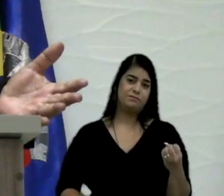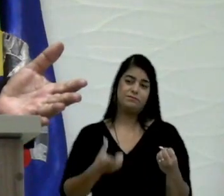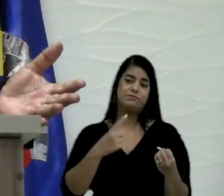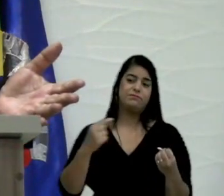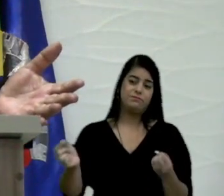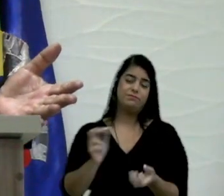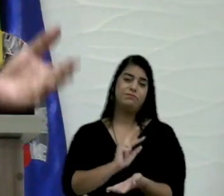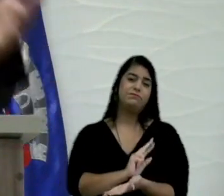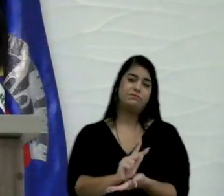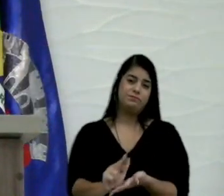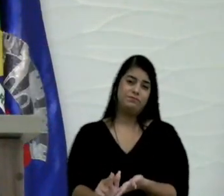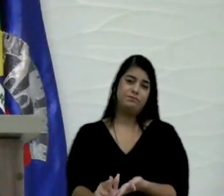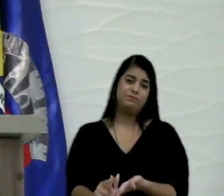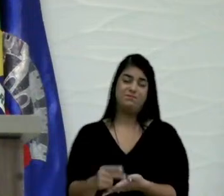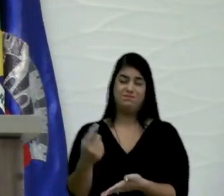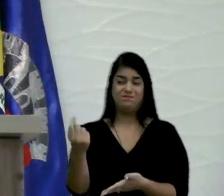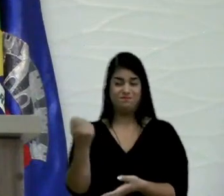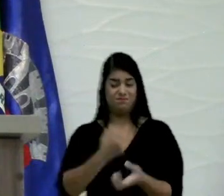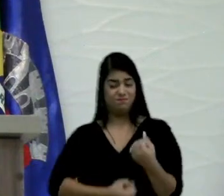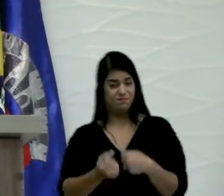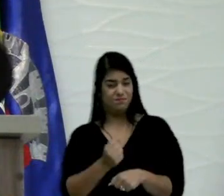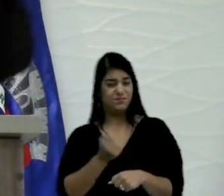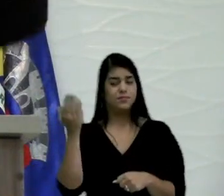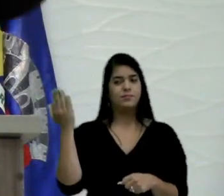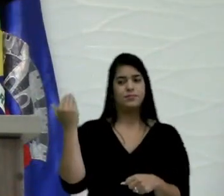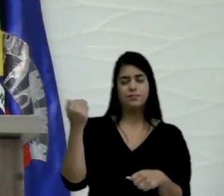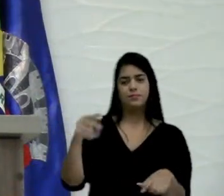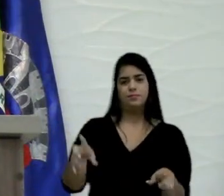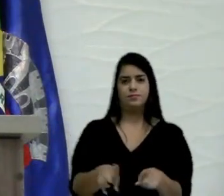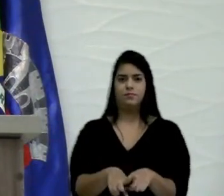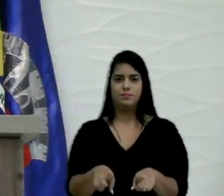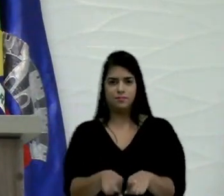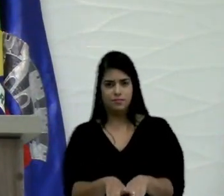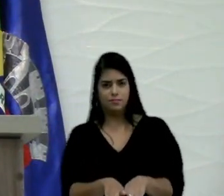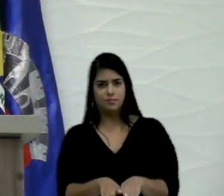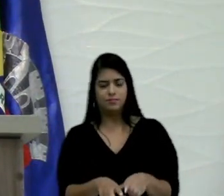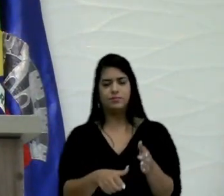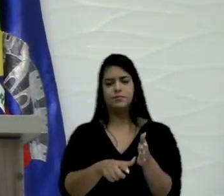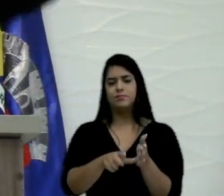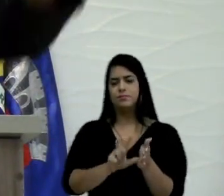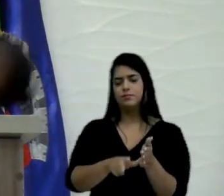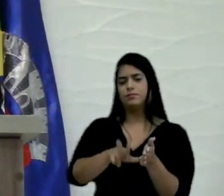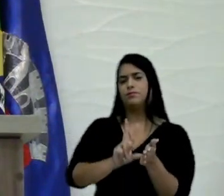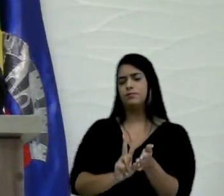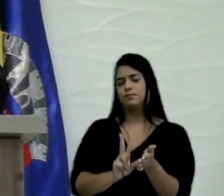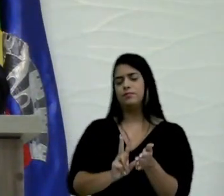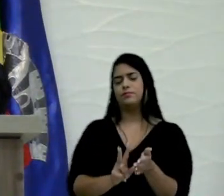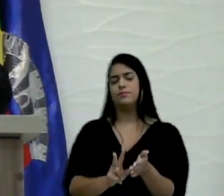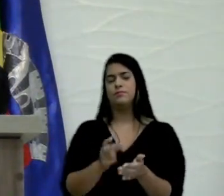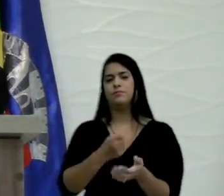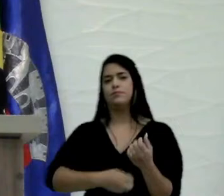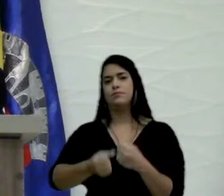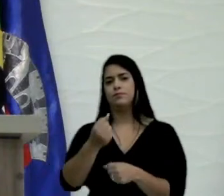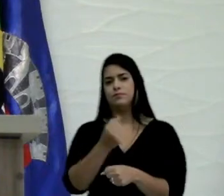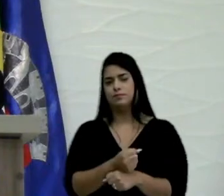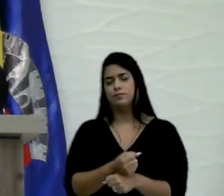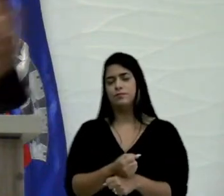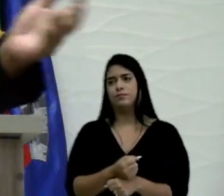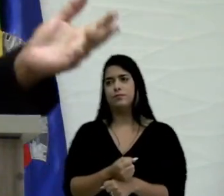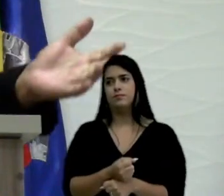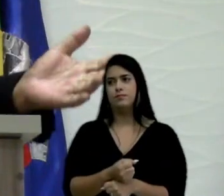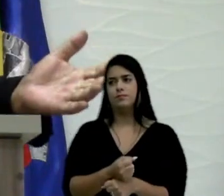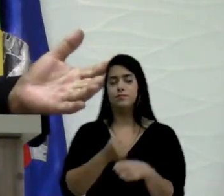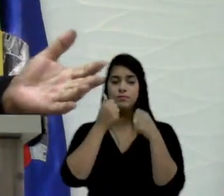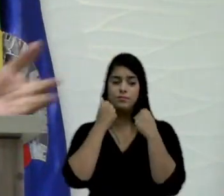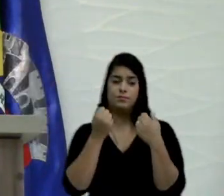várias não só o ano passado nem o ano atrasado desde 2013 que a gente marca a audiência a